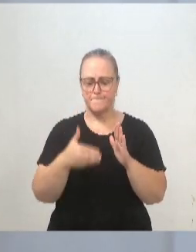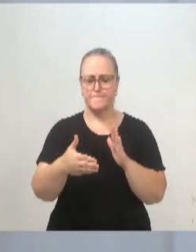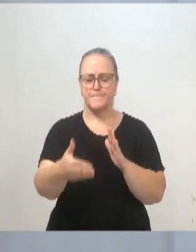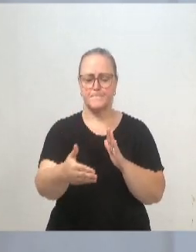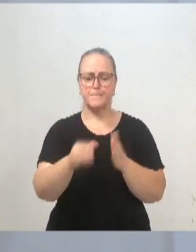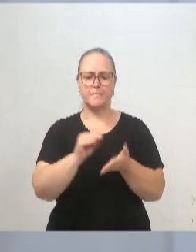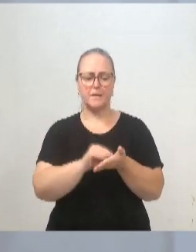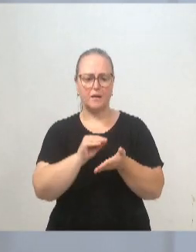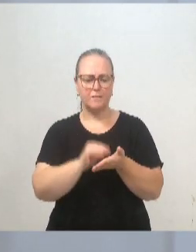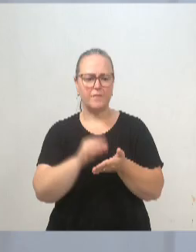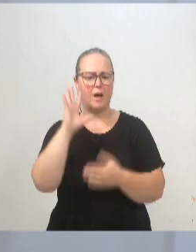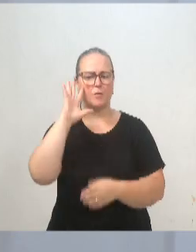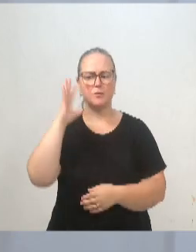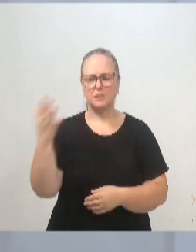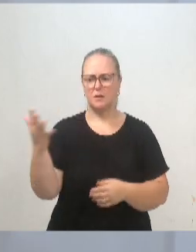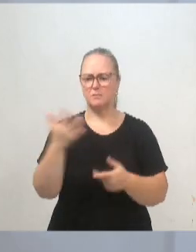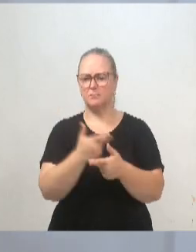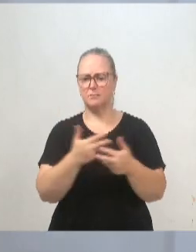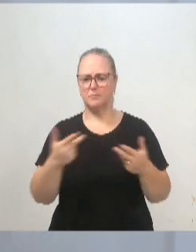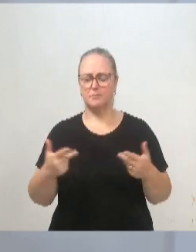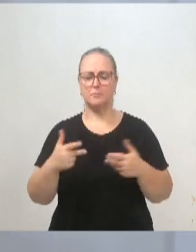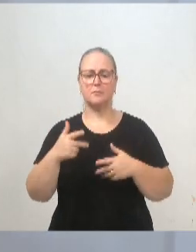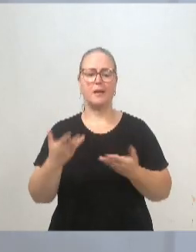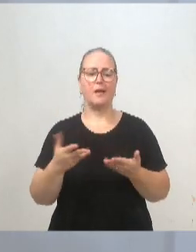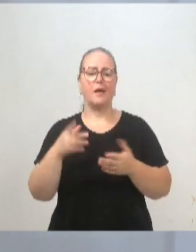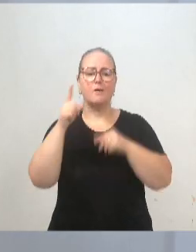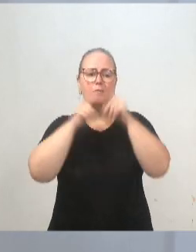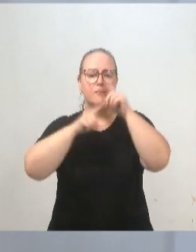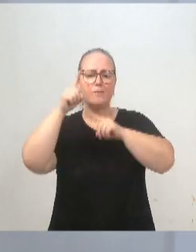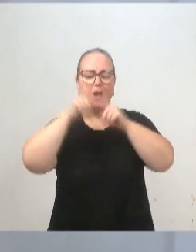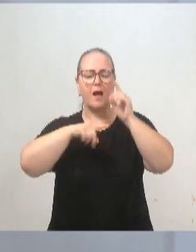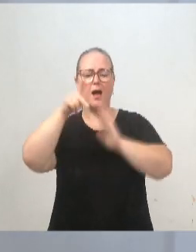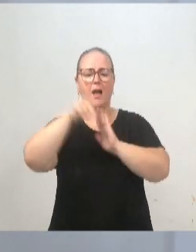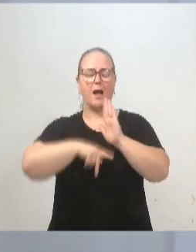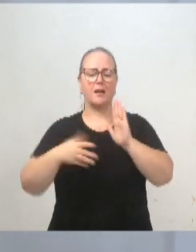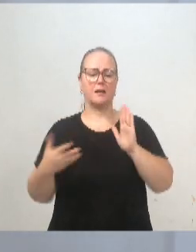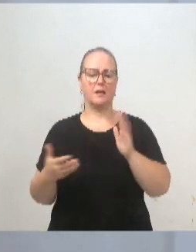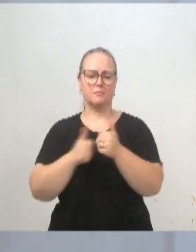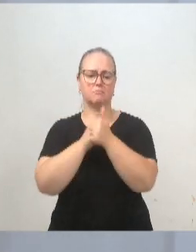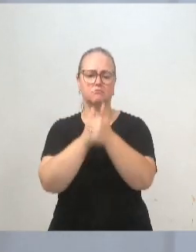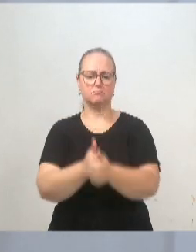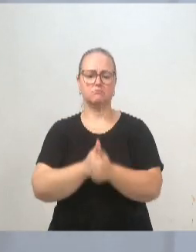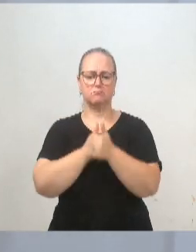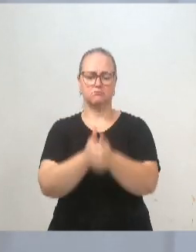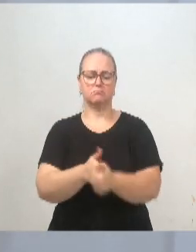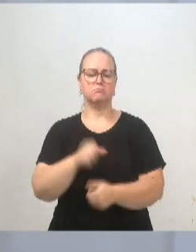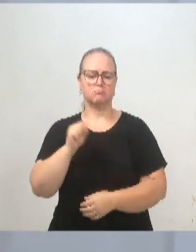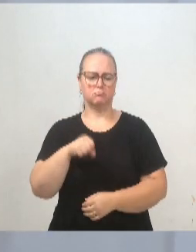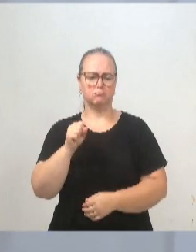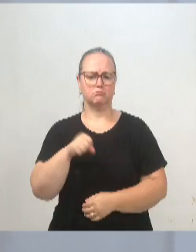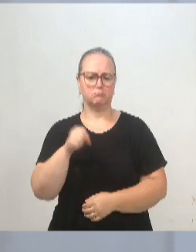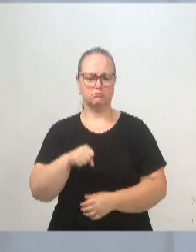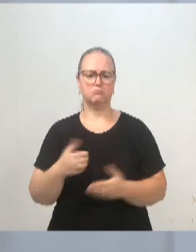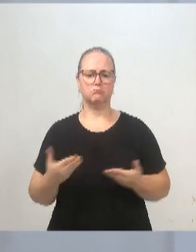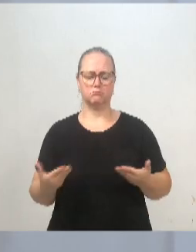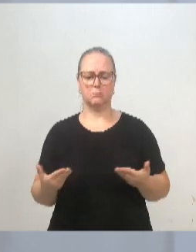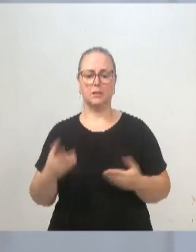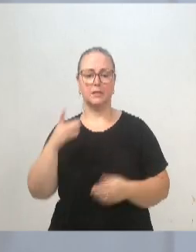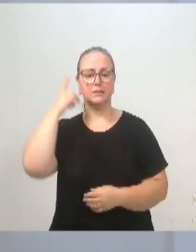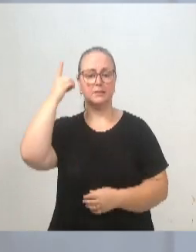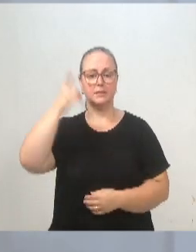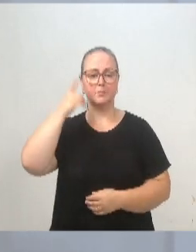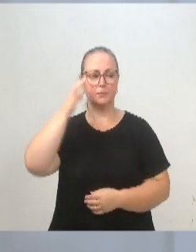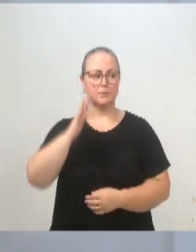foram ainda resolvidos, são por falhas de projetos. Nós temos acompanhado isso, inclusive nossa deputada federal foi atrás de